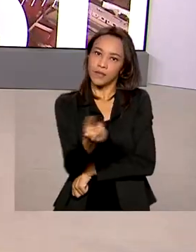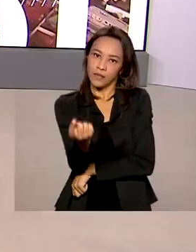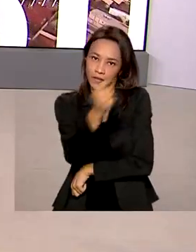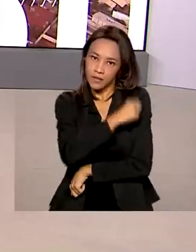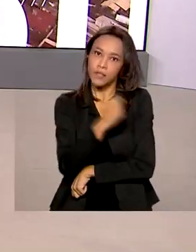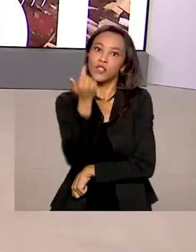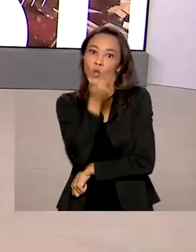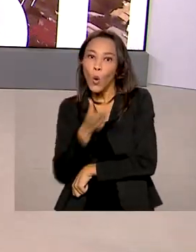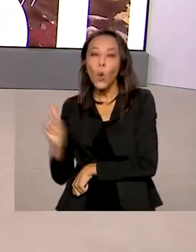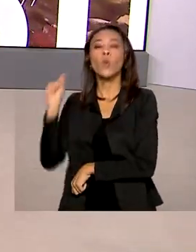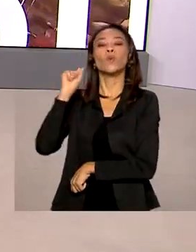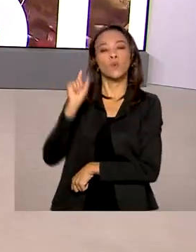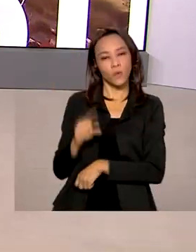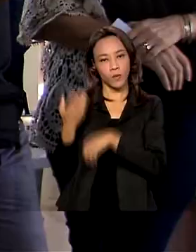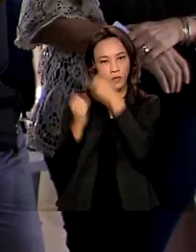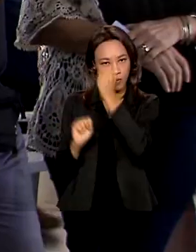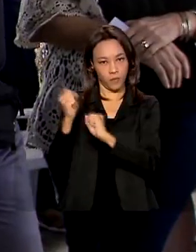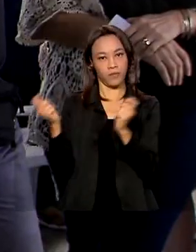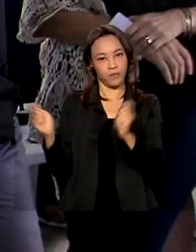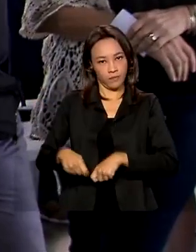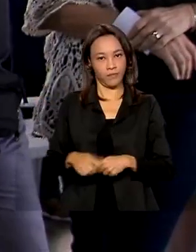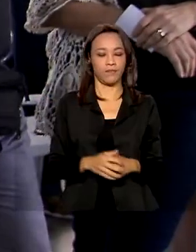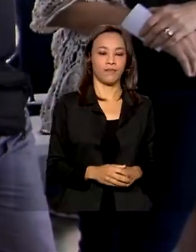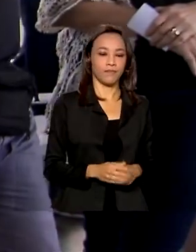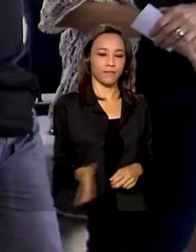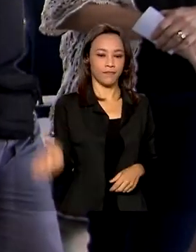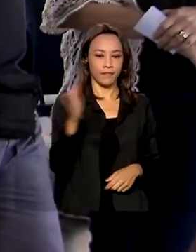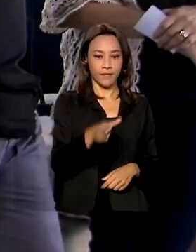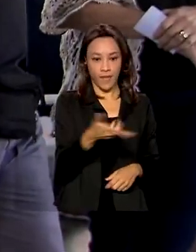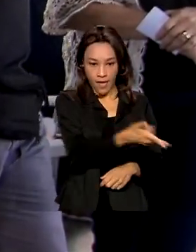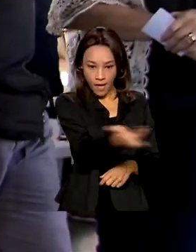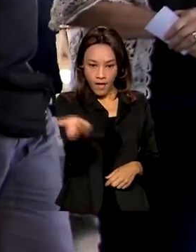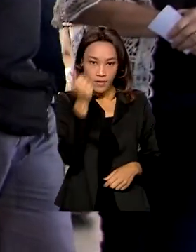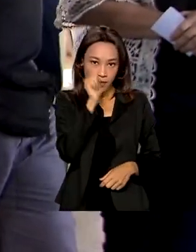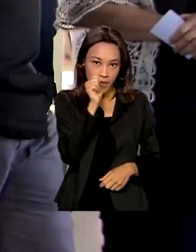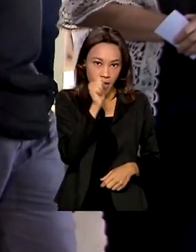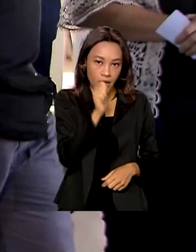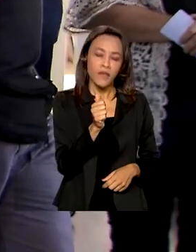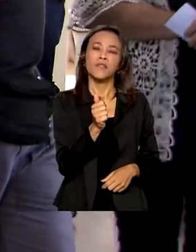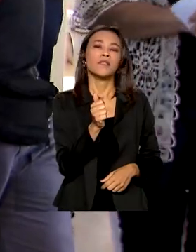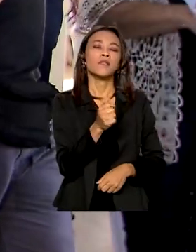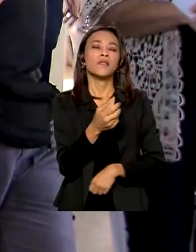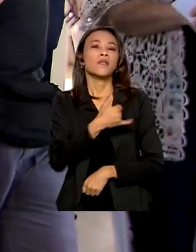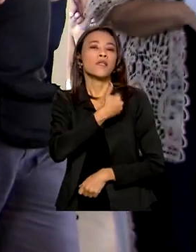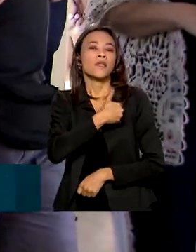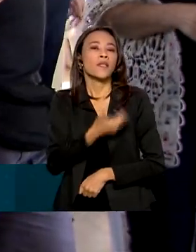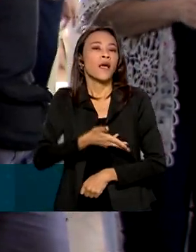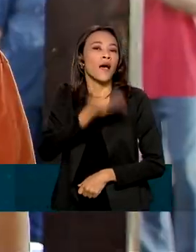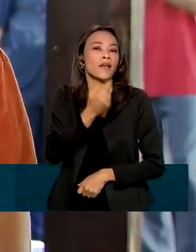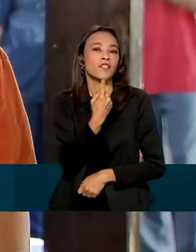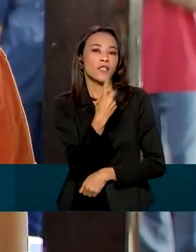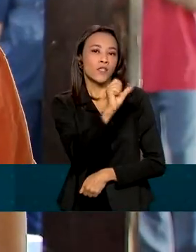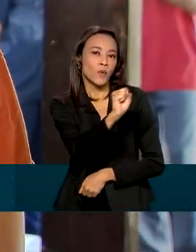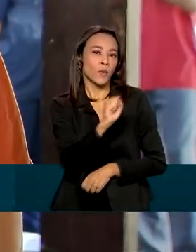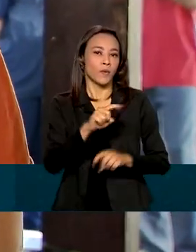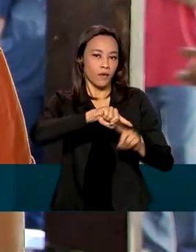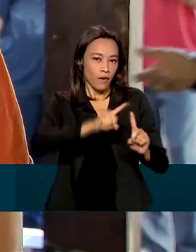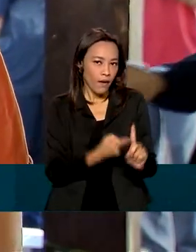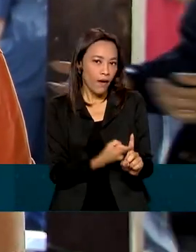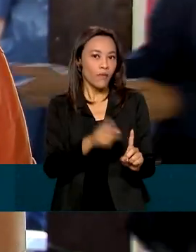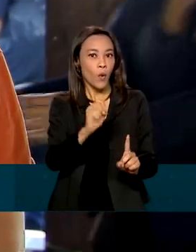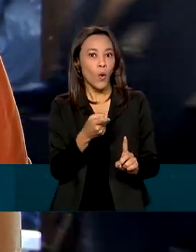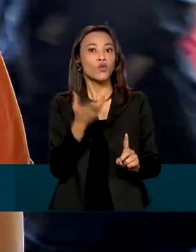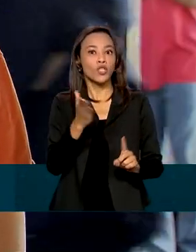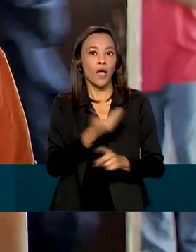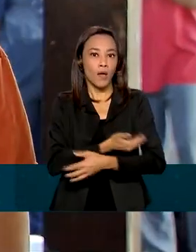vacina de outros Laboratórios todas as mulheres com mais de 18 anos que estejam grávidas ou